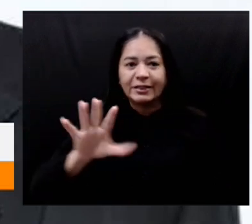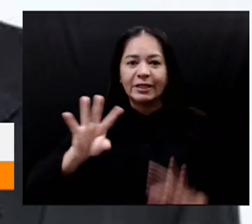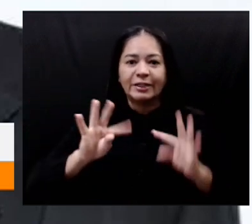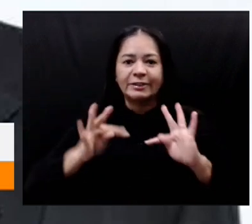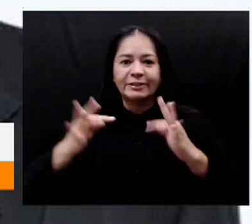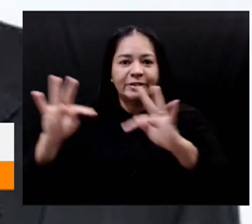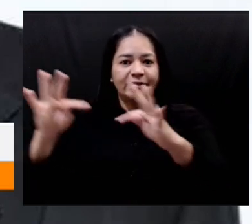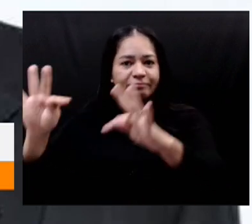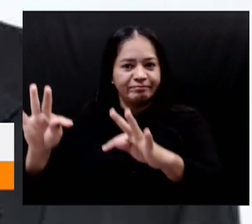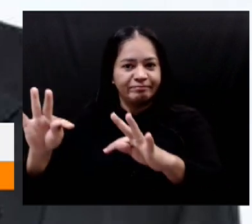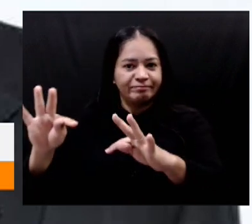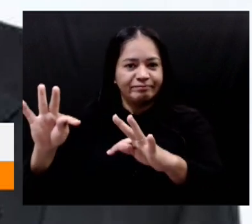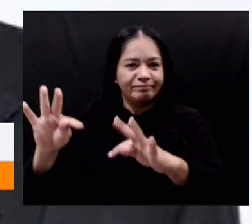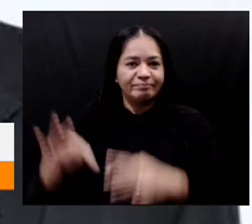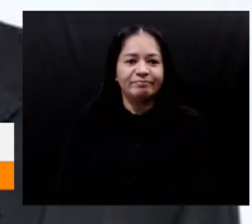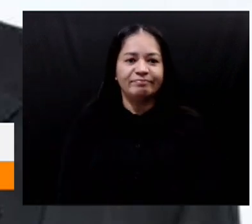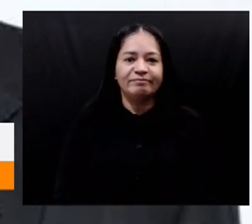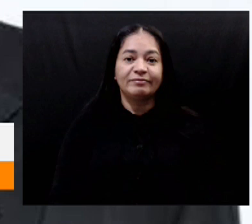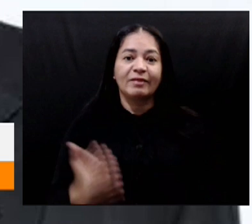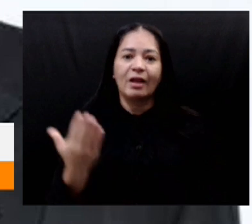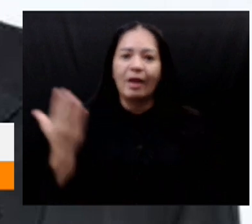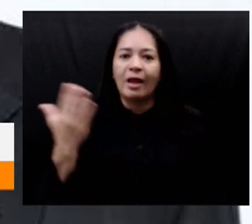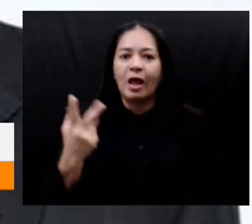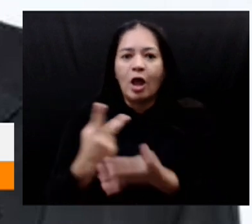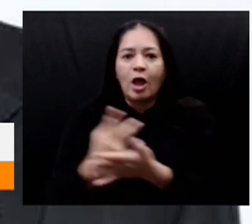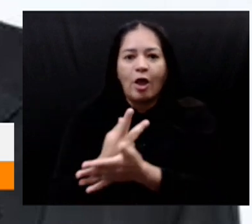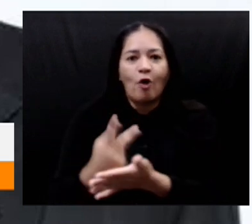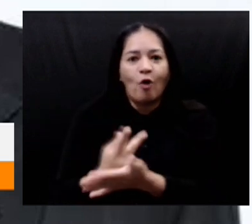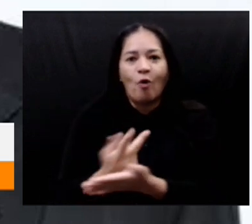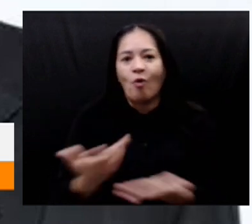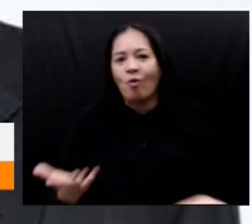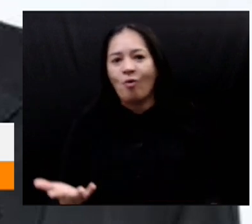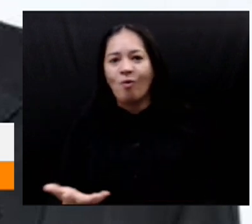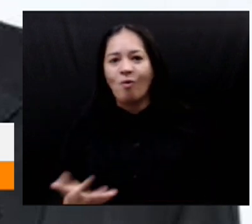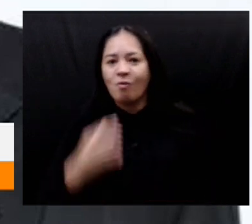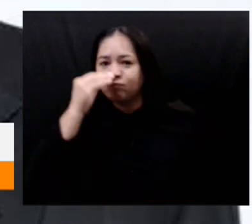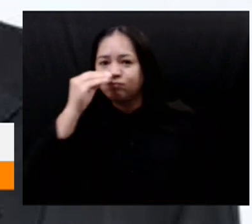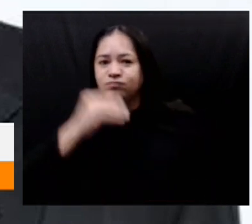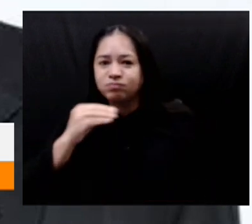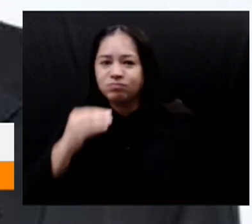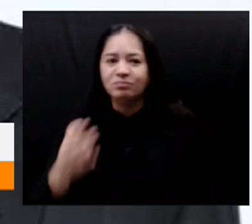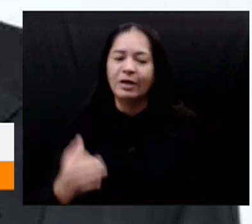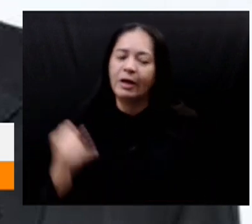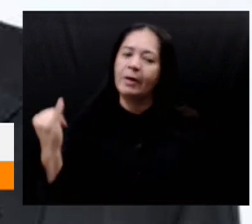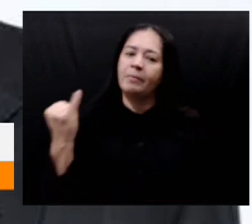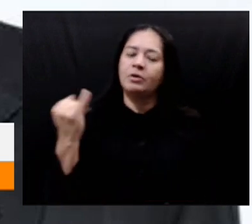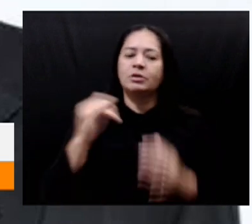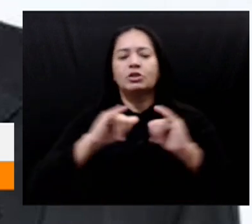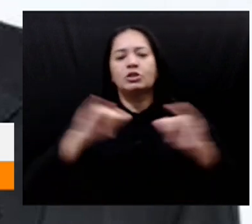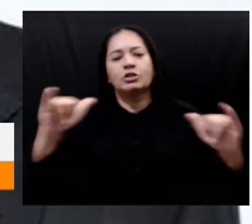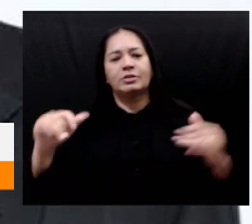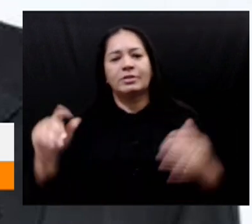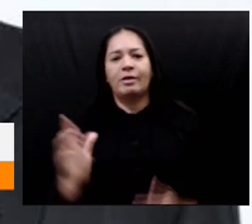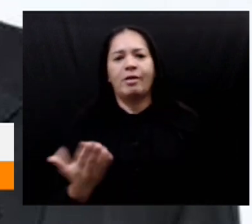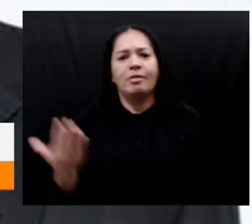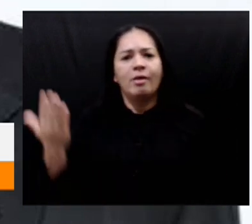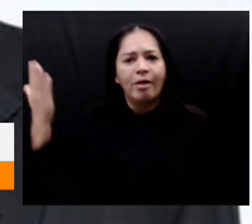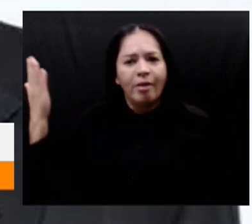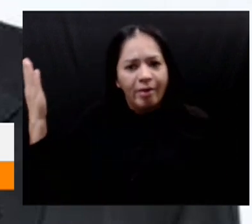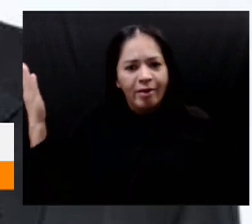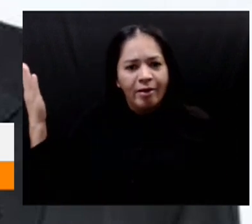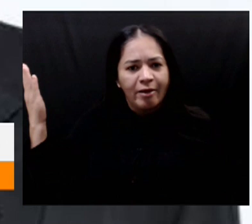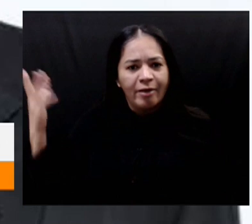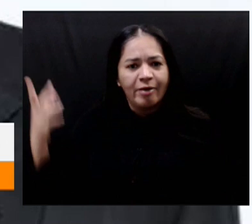né? E ele fracassou. É importante a gente dizer isso, né? O Bill Gates, ele foi responsável